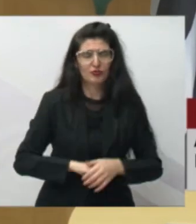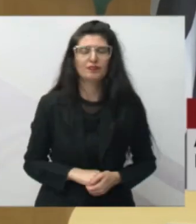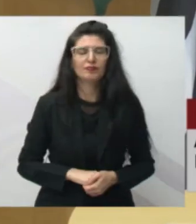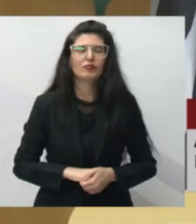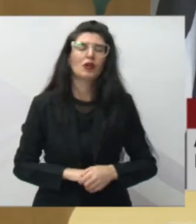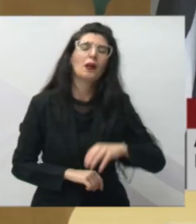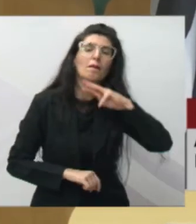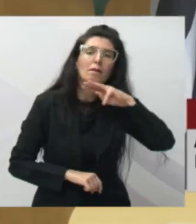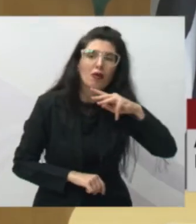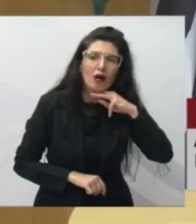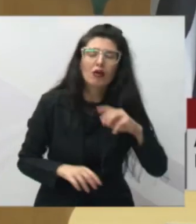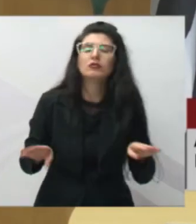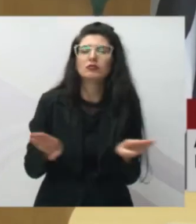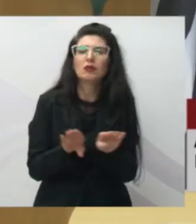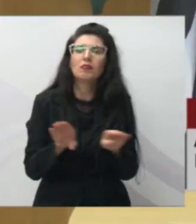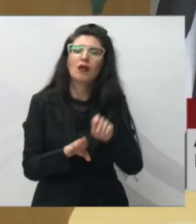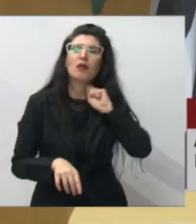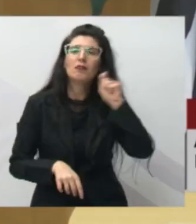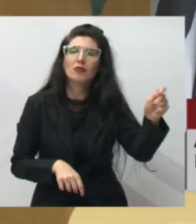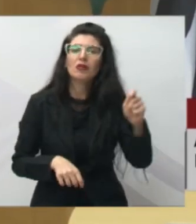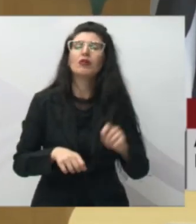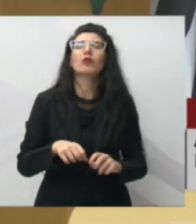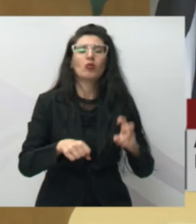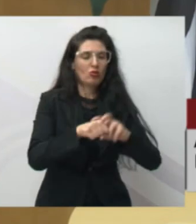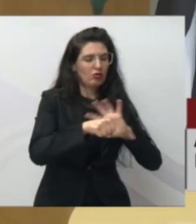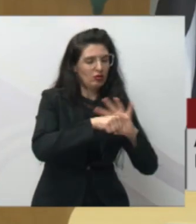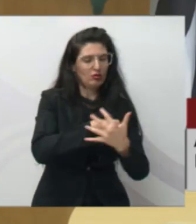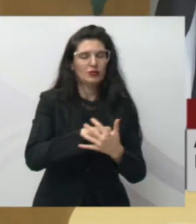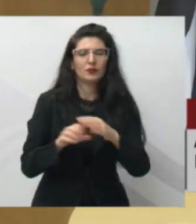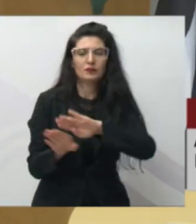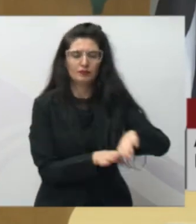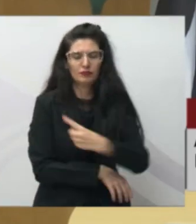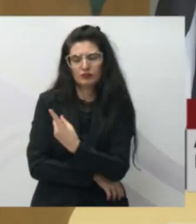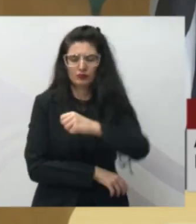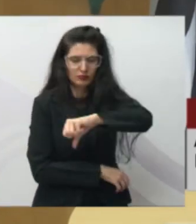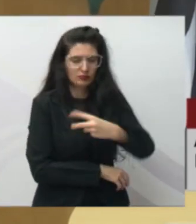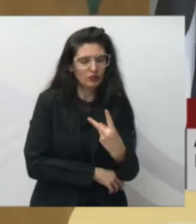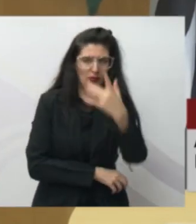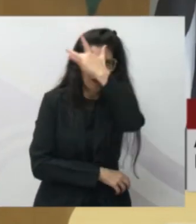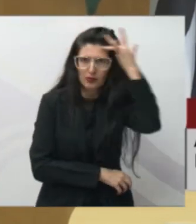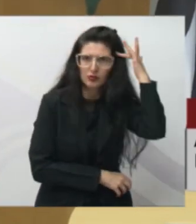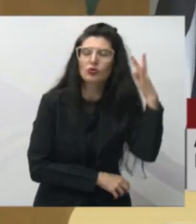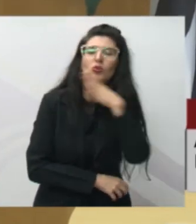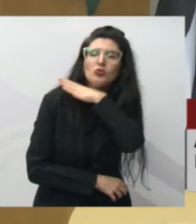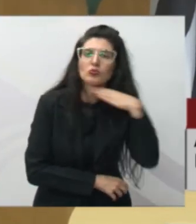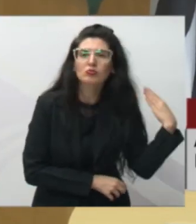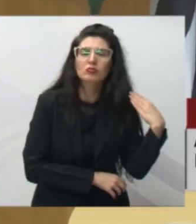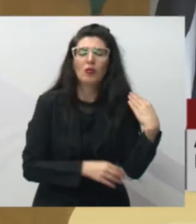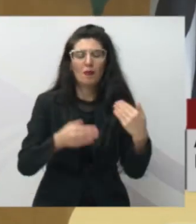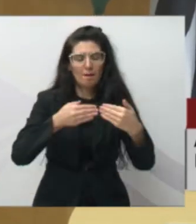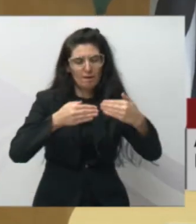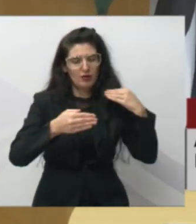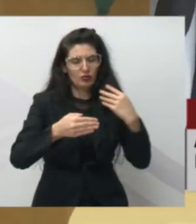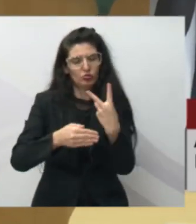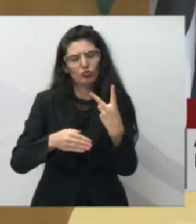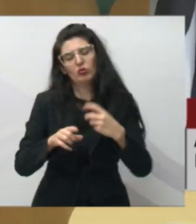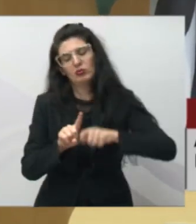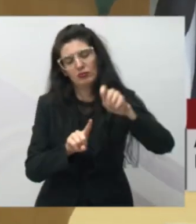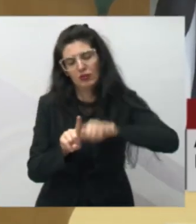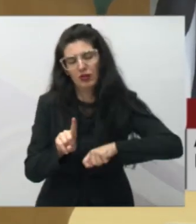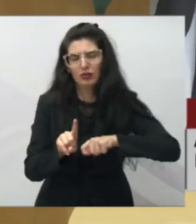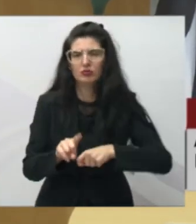abril por Covid-19 e 192 óbitos nesses 2 meses por outras